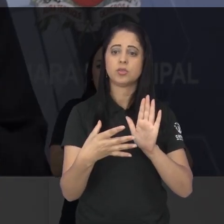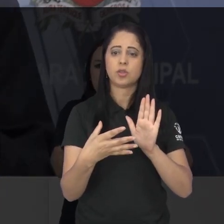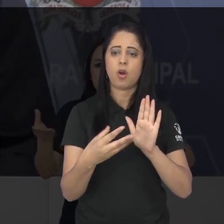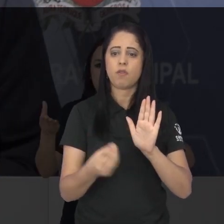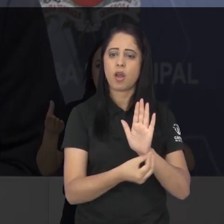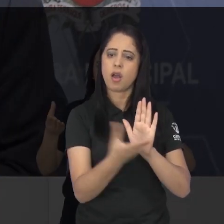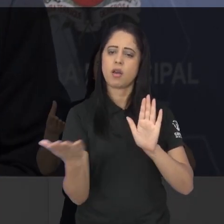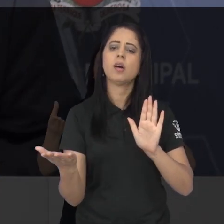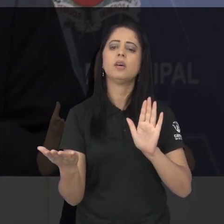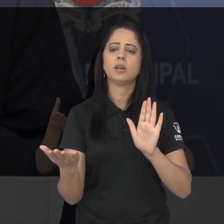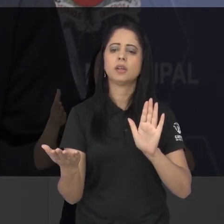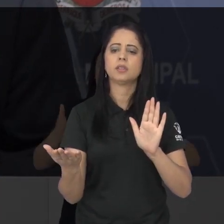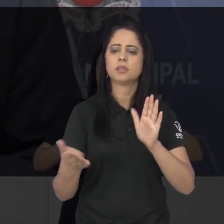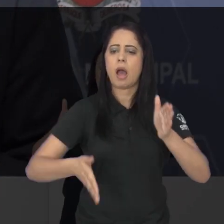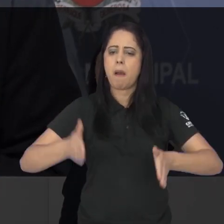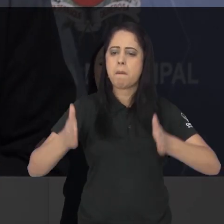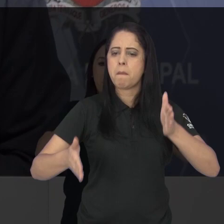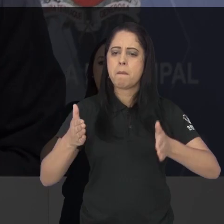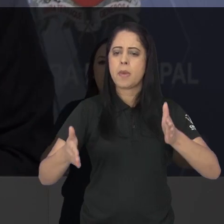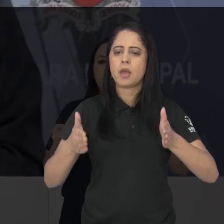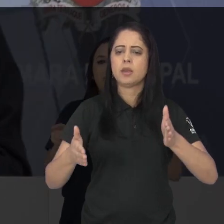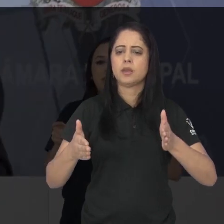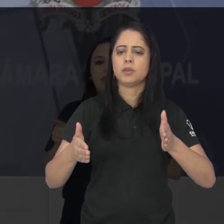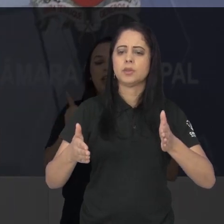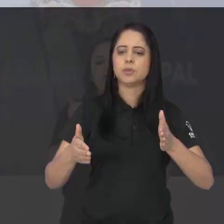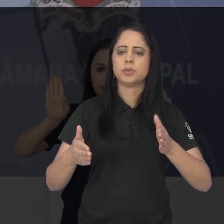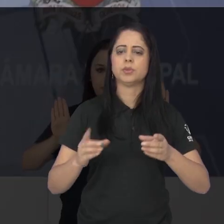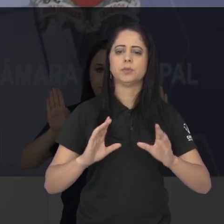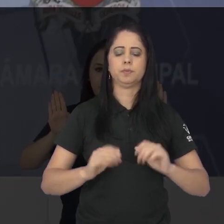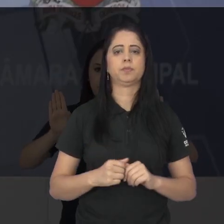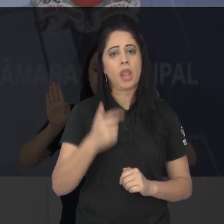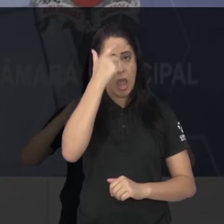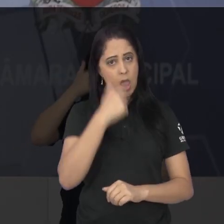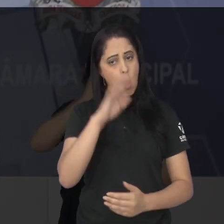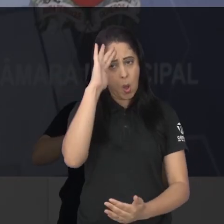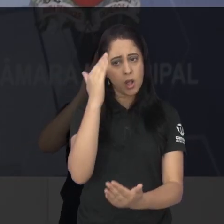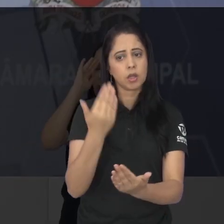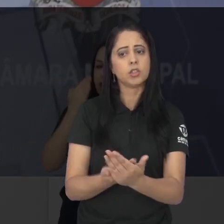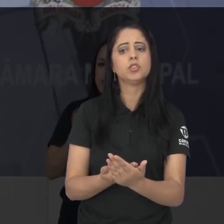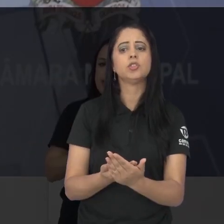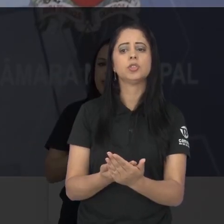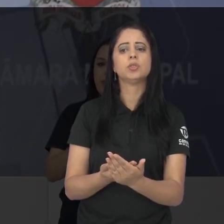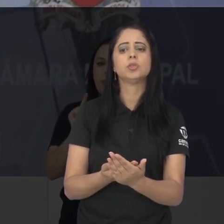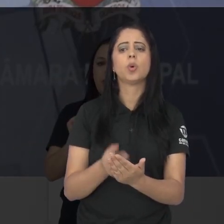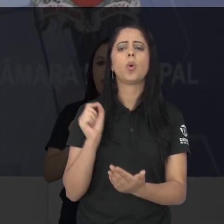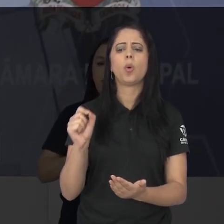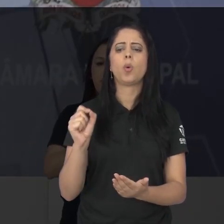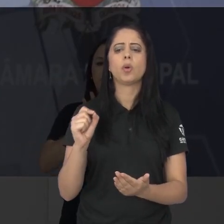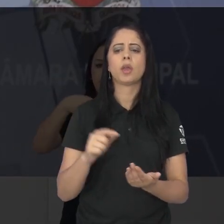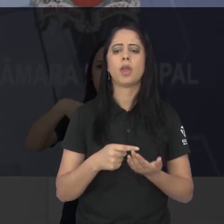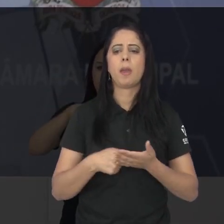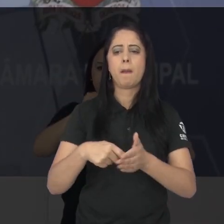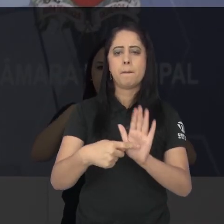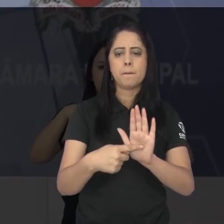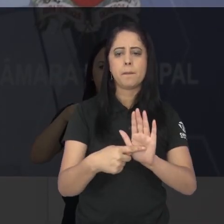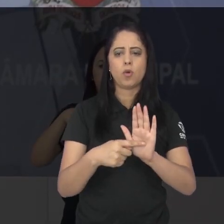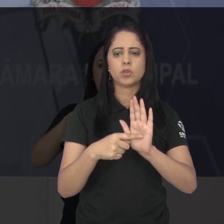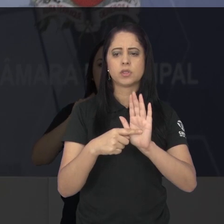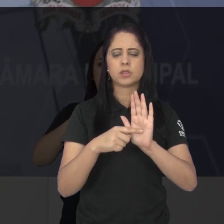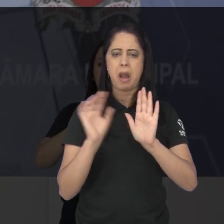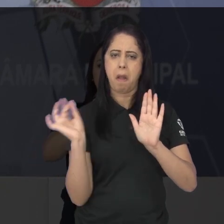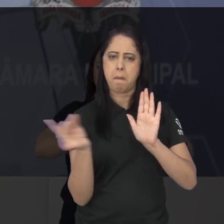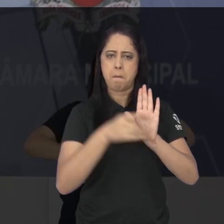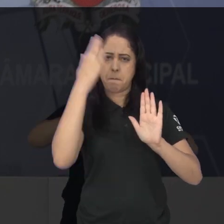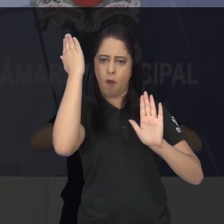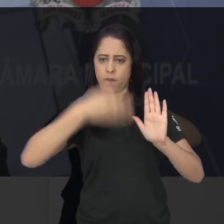nosso atual momento, da dinâmica que se tem de todo um processo. Eu sempre acredito que a transparência é o maior órgão